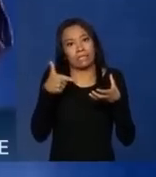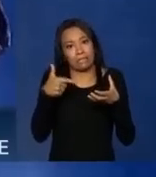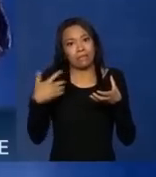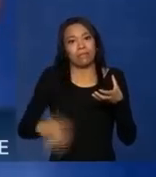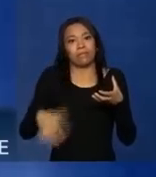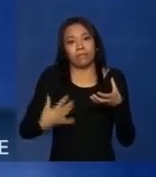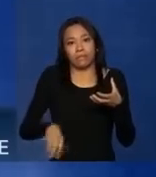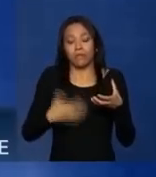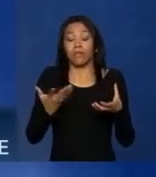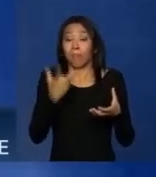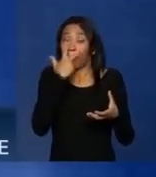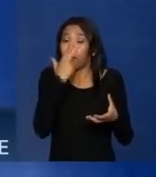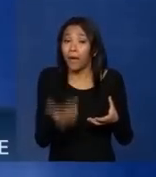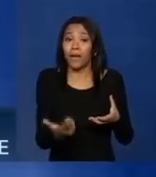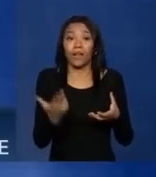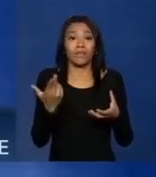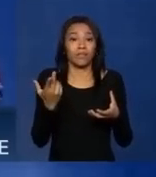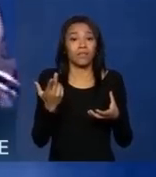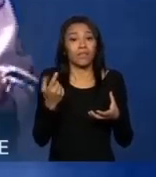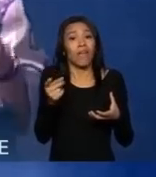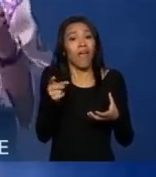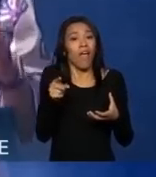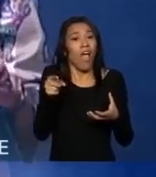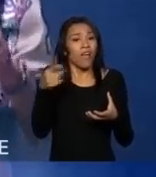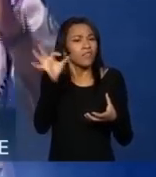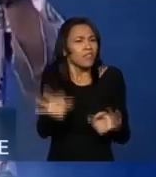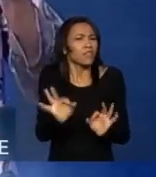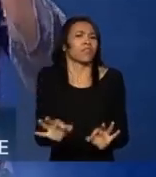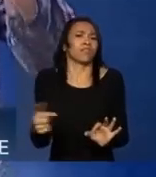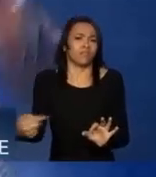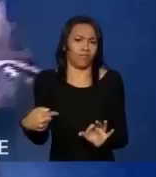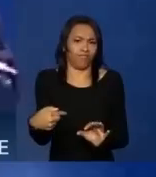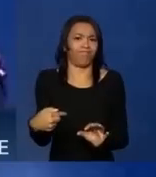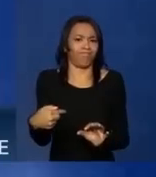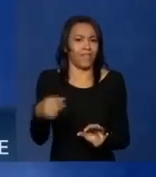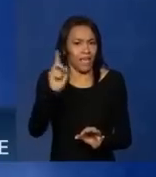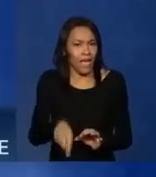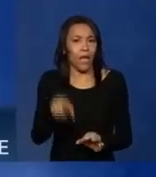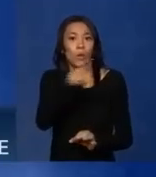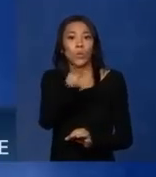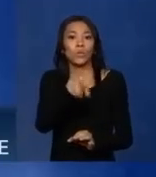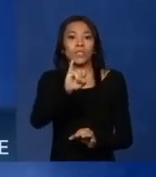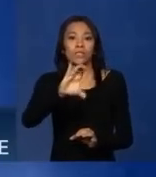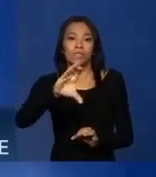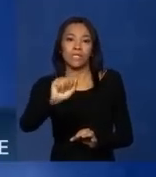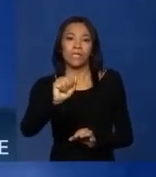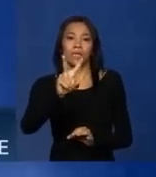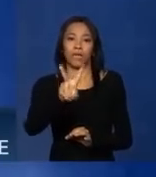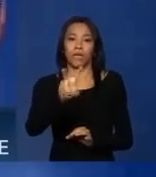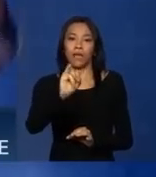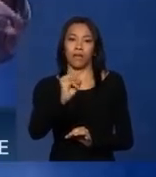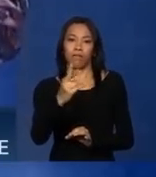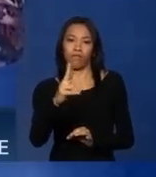ter praticamente certeza que o Zika vírus tem